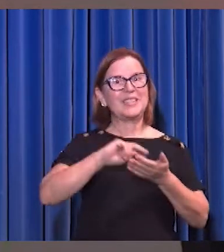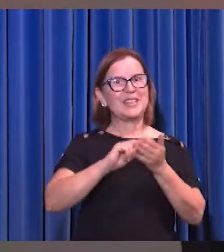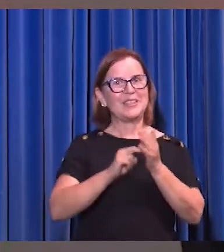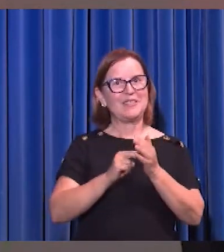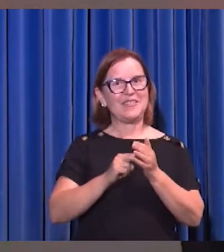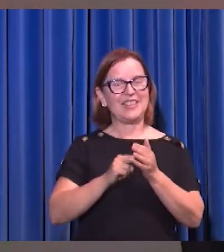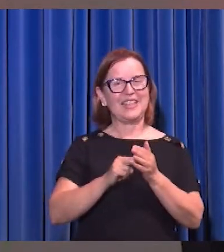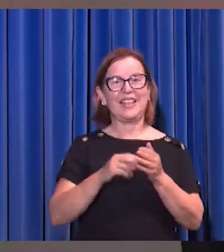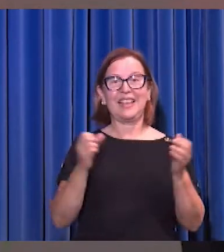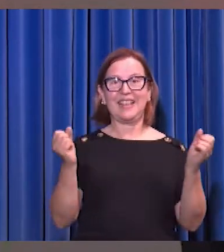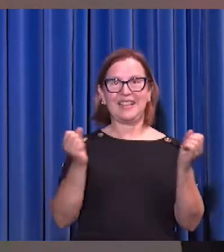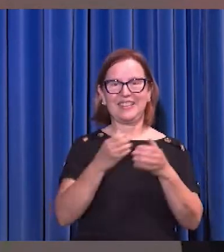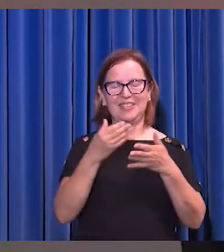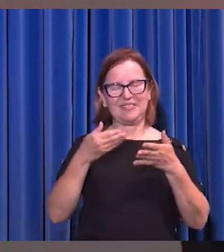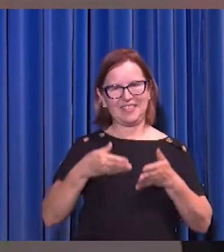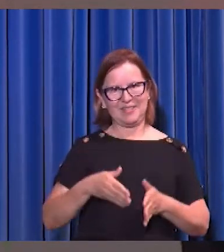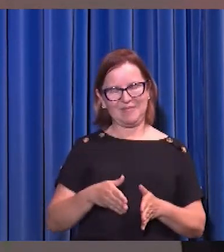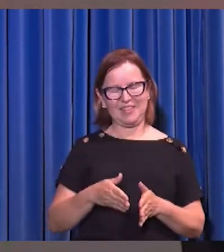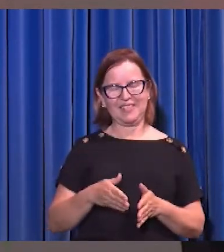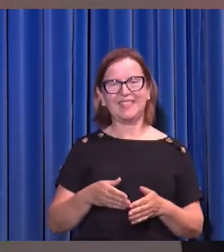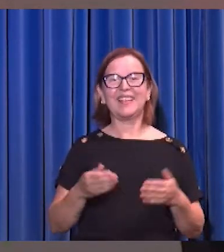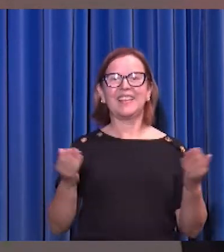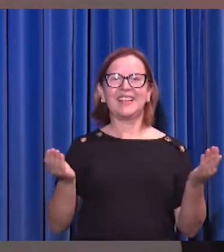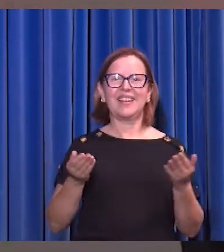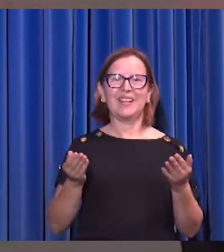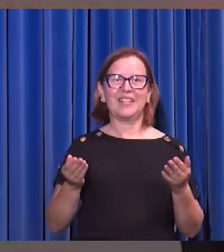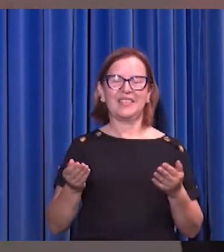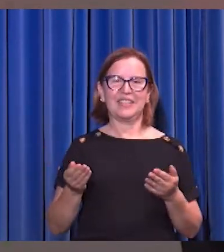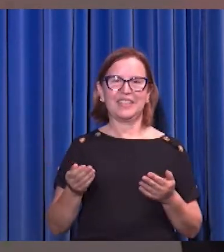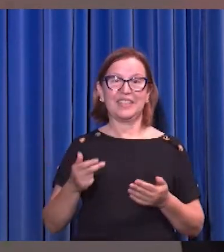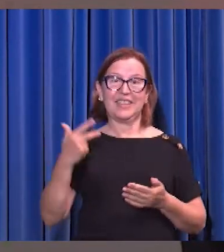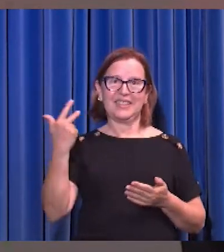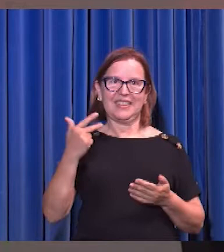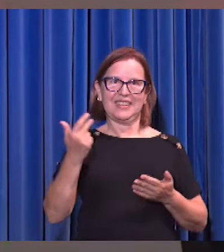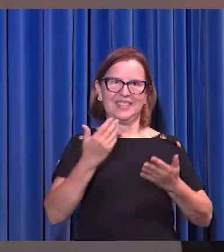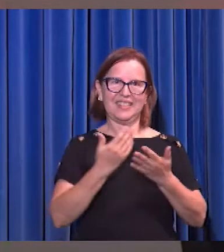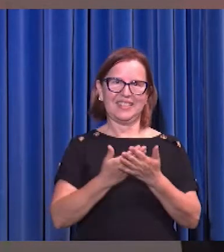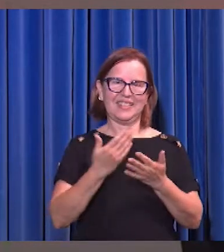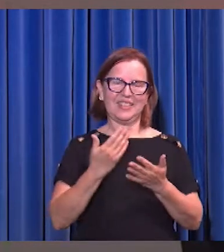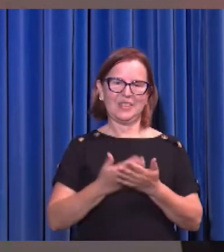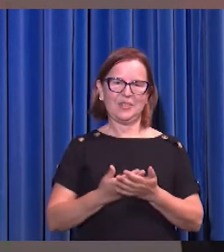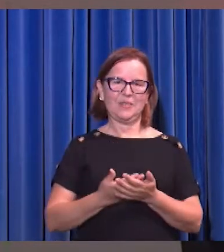nascimento. E hoje nós estamos aqui no terceiro estudo.